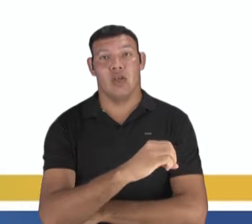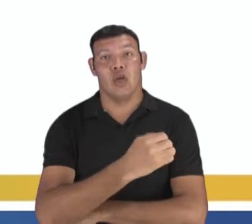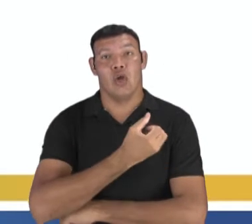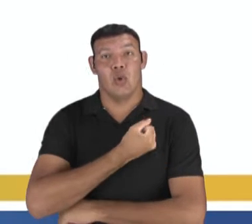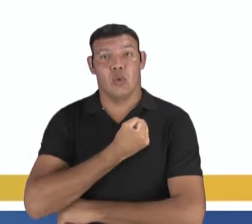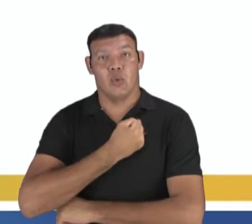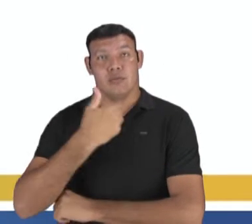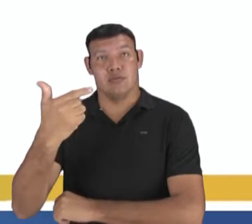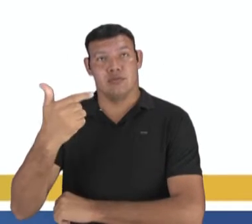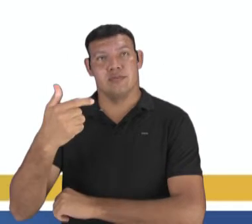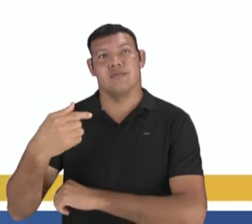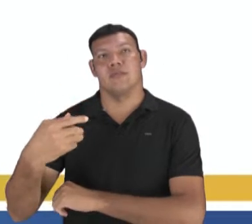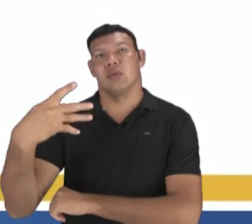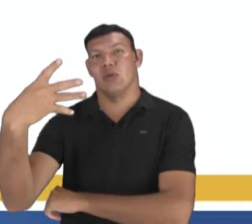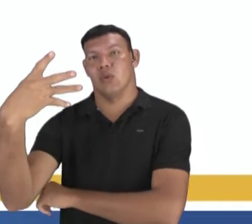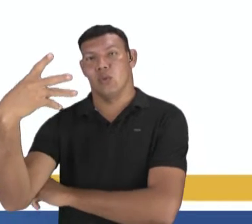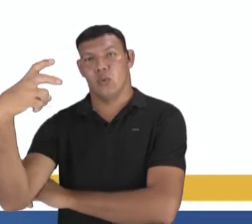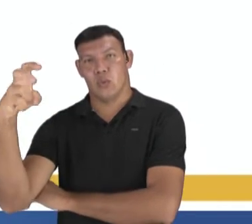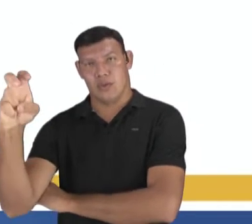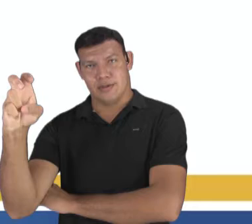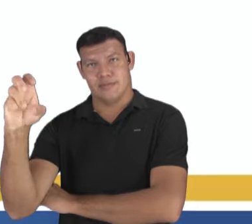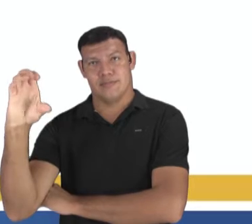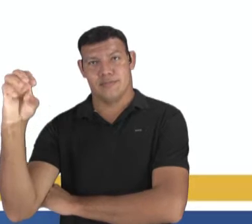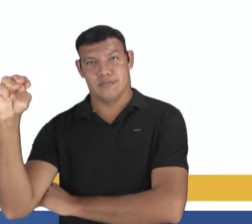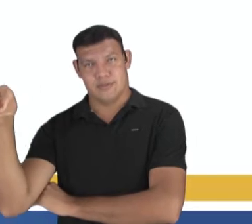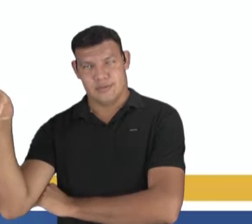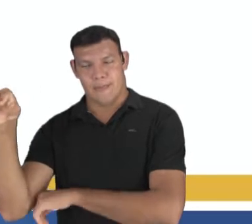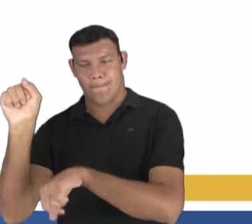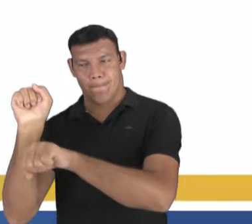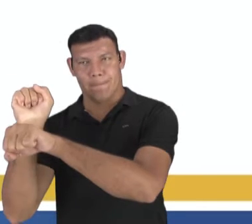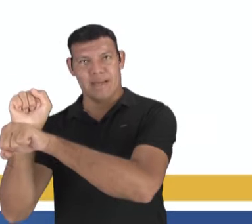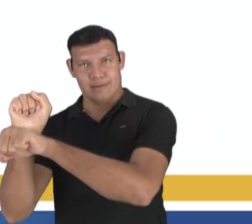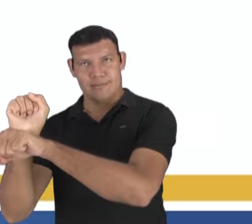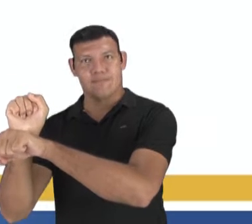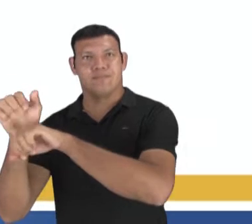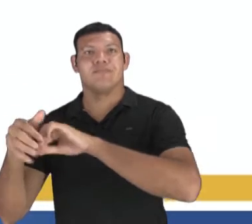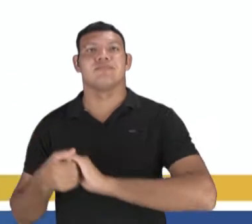está em 45, né, centímetros a posição, está em repouso.